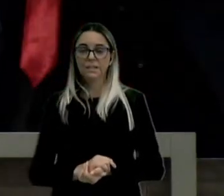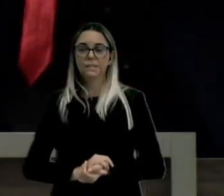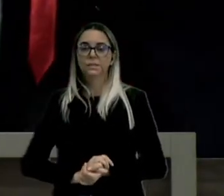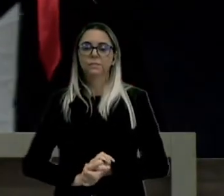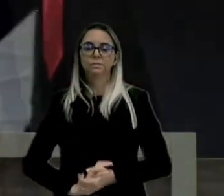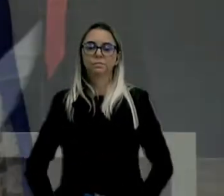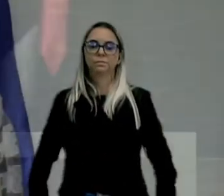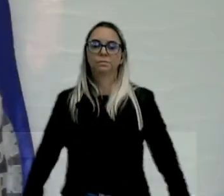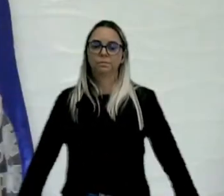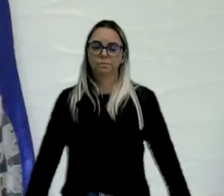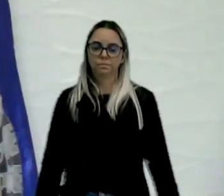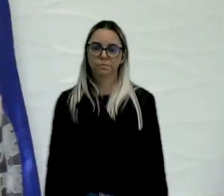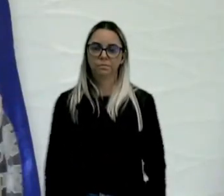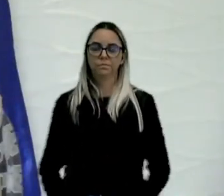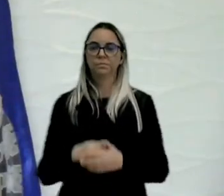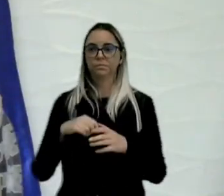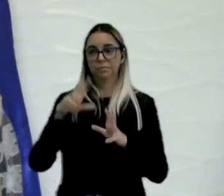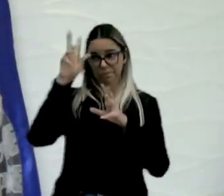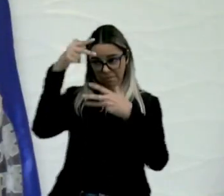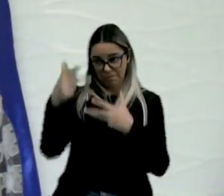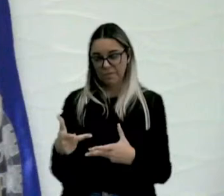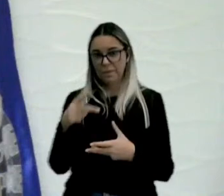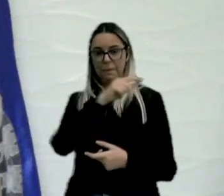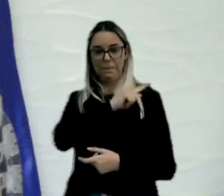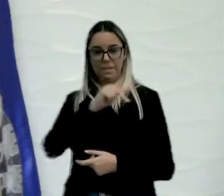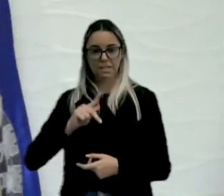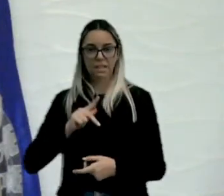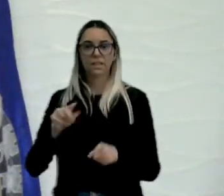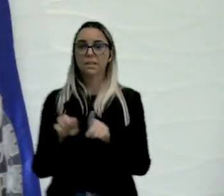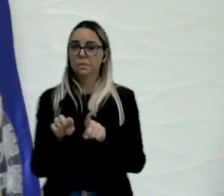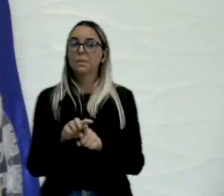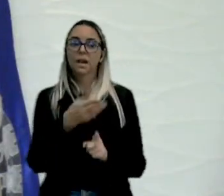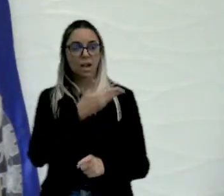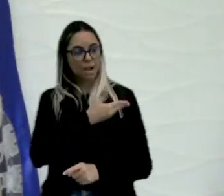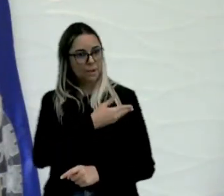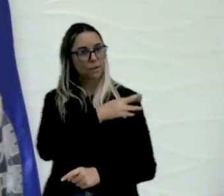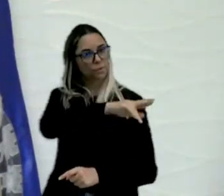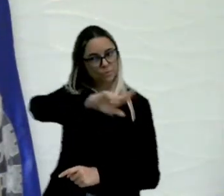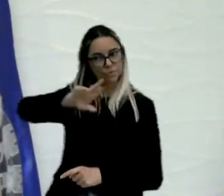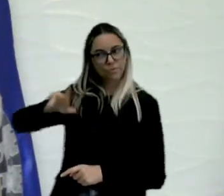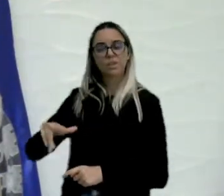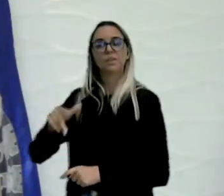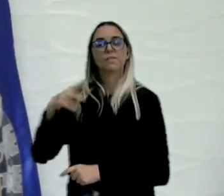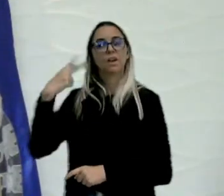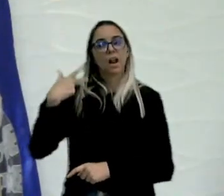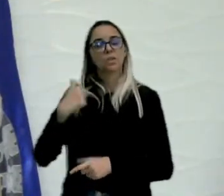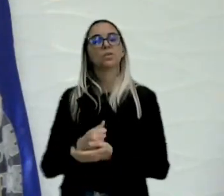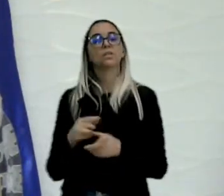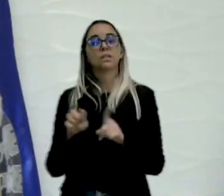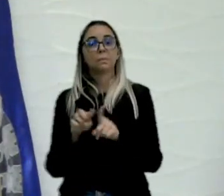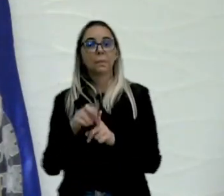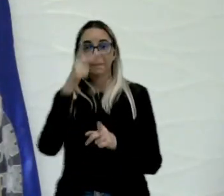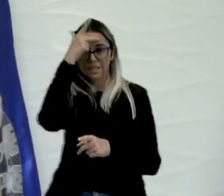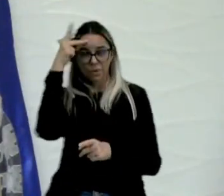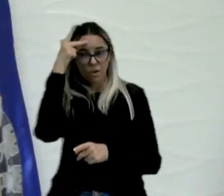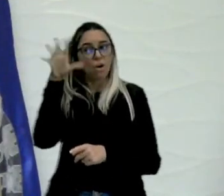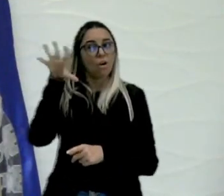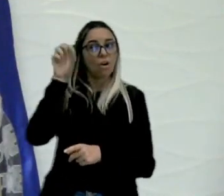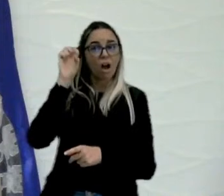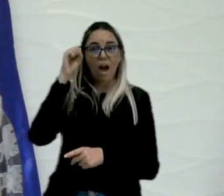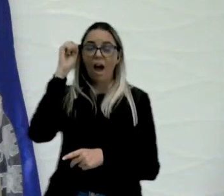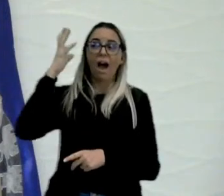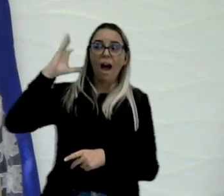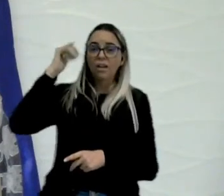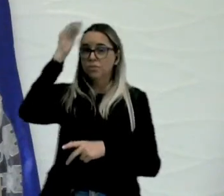palavra senhor presidente colegas vereadores pessoal que nos escuta através da Rádio São Bento FM